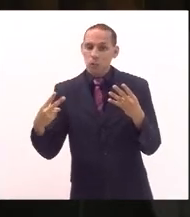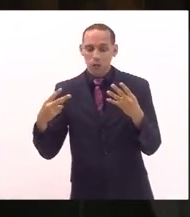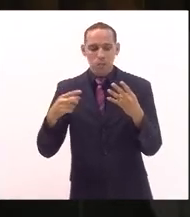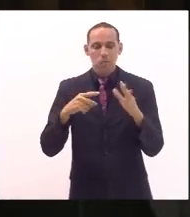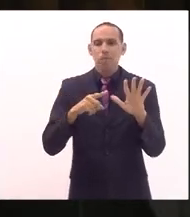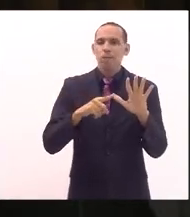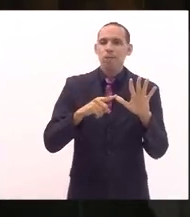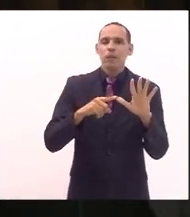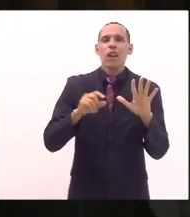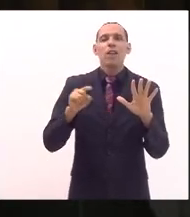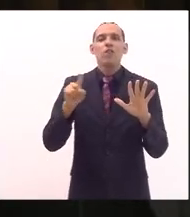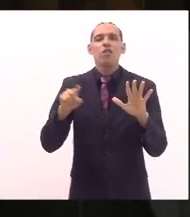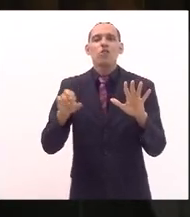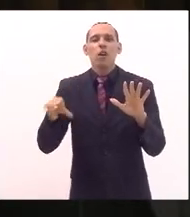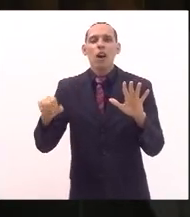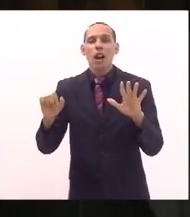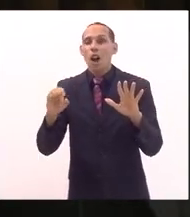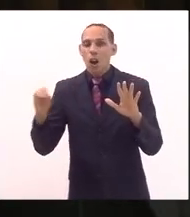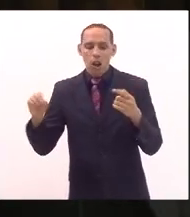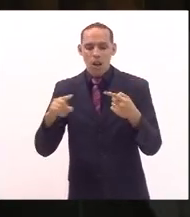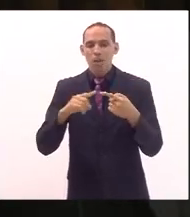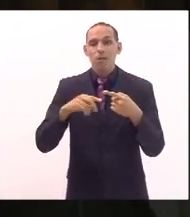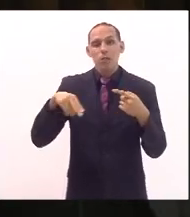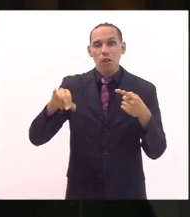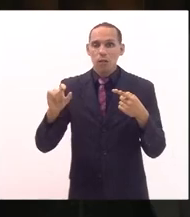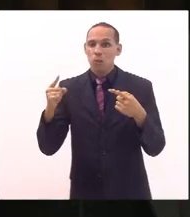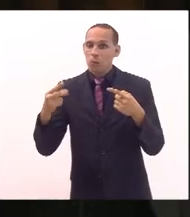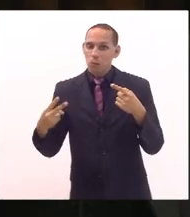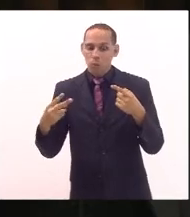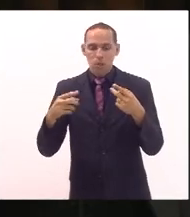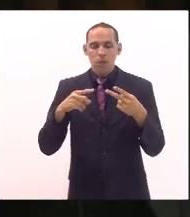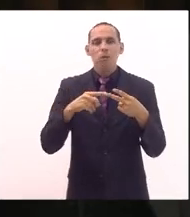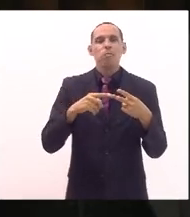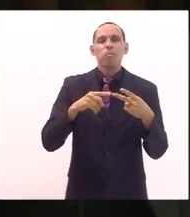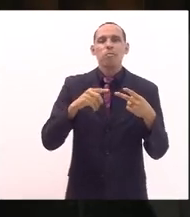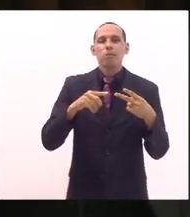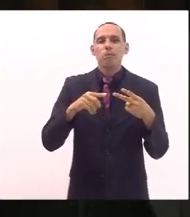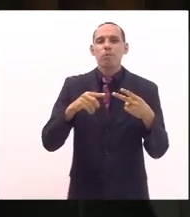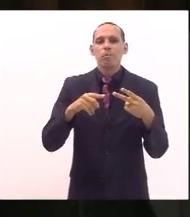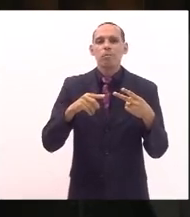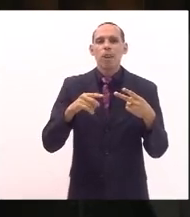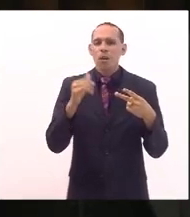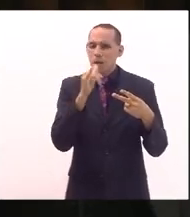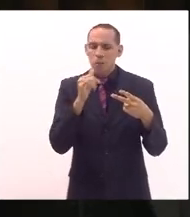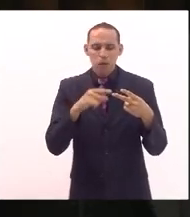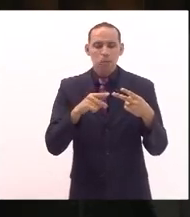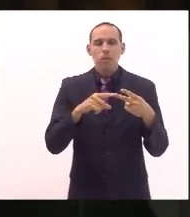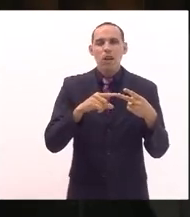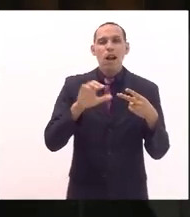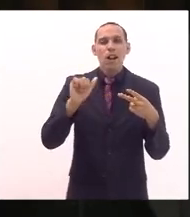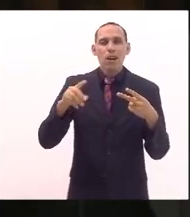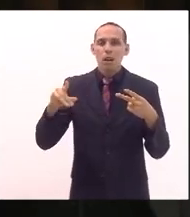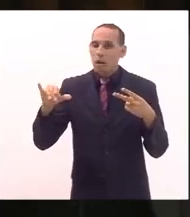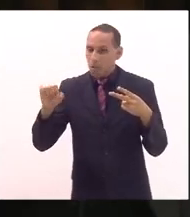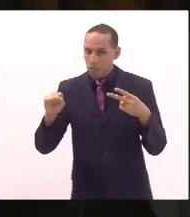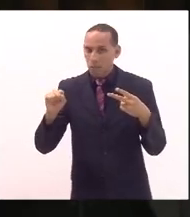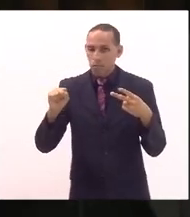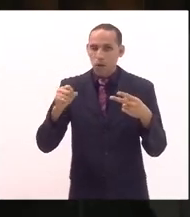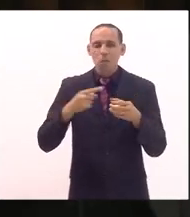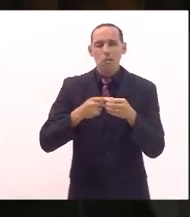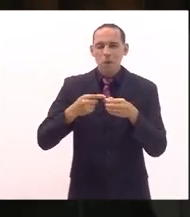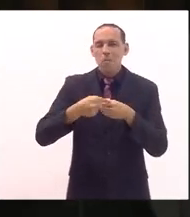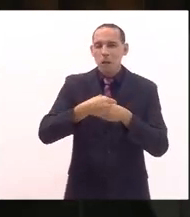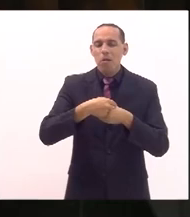2 Zona Oeste Nova Iguaçu um Nova Iguaçu dois na Baixada na Baixada Fluminense Campos dos Goytacazes no interior do